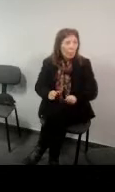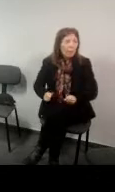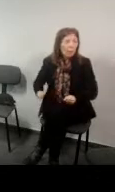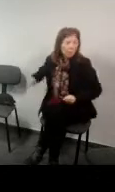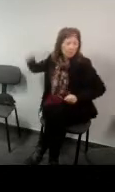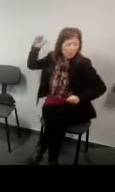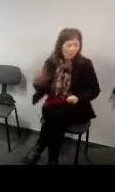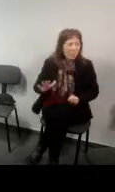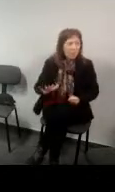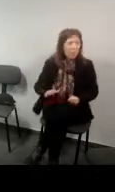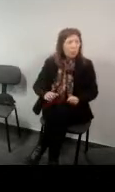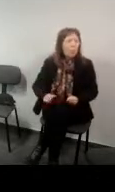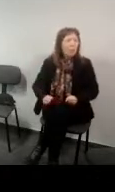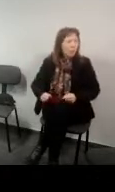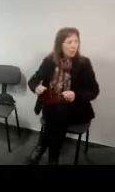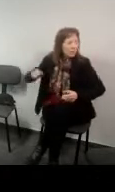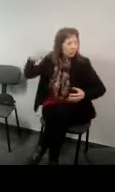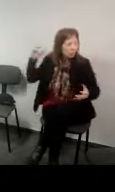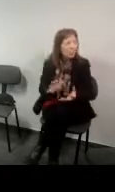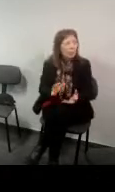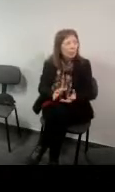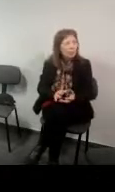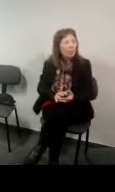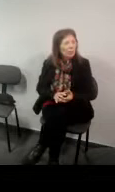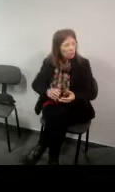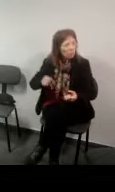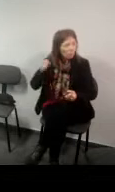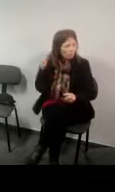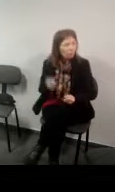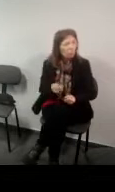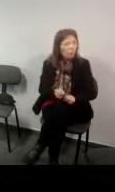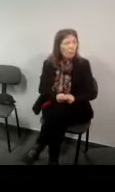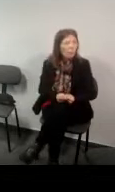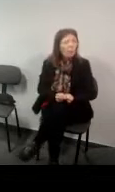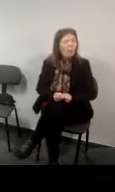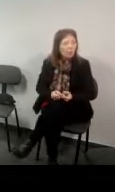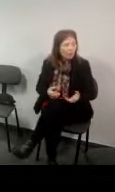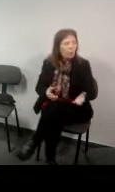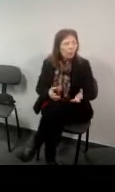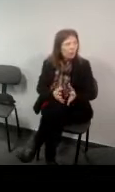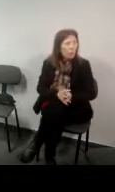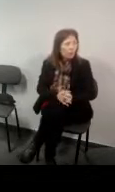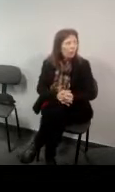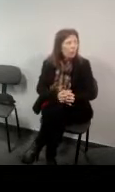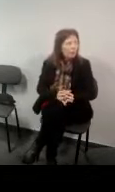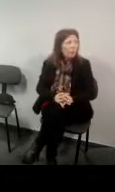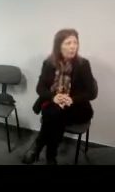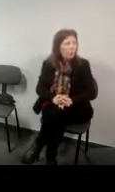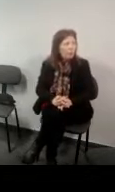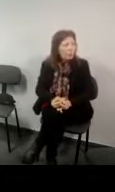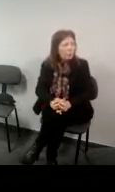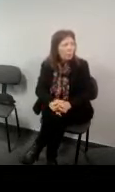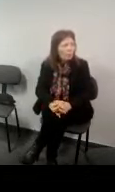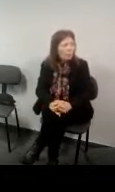vontade. Agora, se você faz isso, você está jogando aquela energia mesmo com vontade. Vamos fazer uma analogia. Você pega e segura